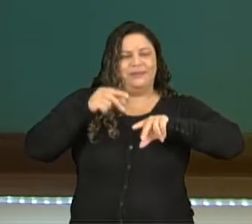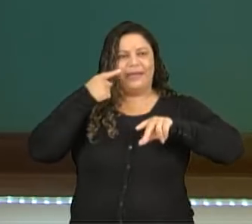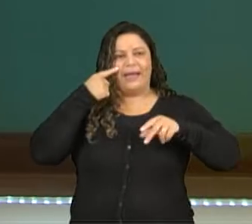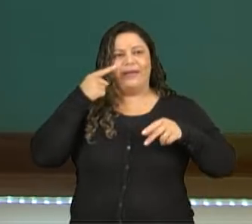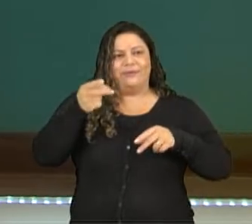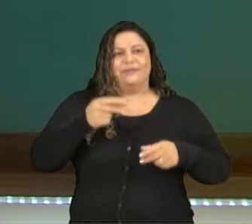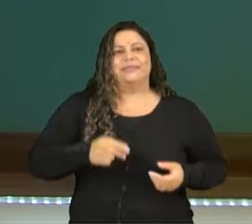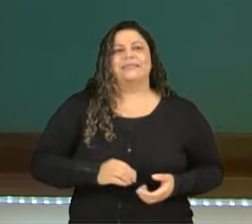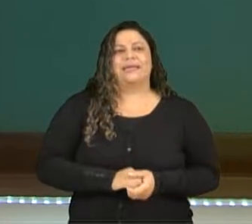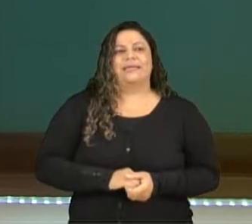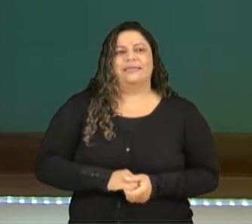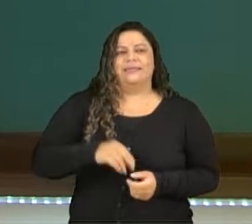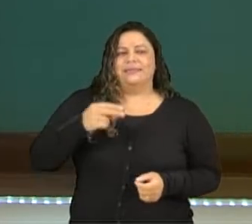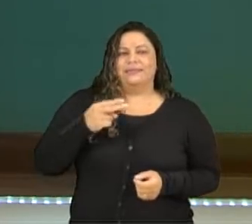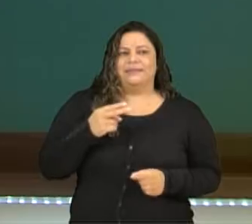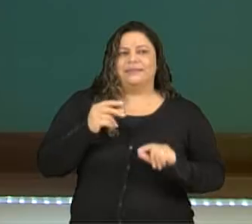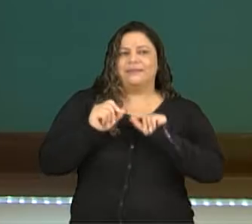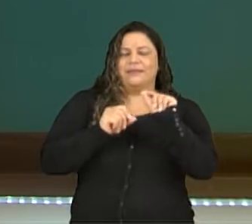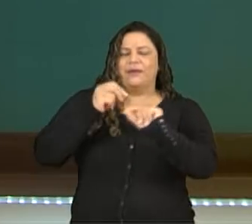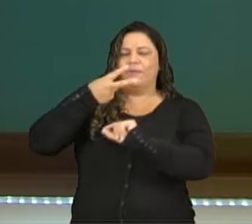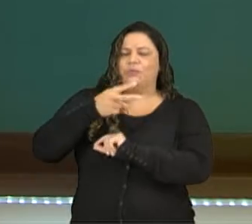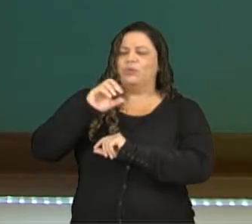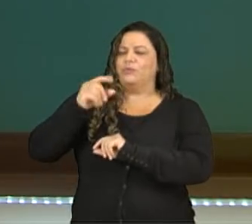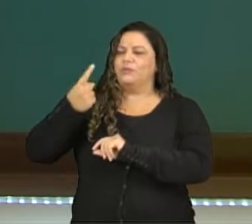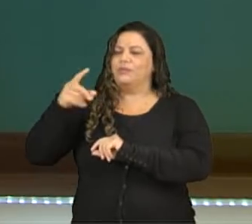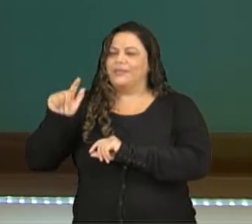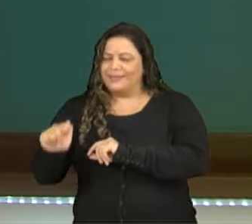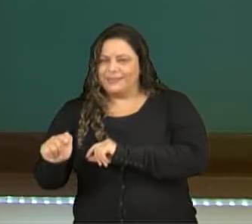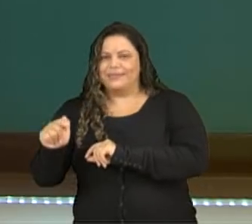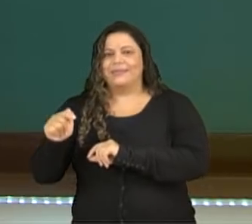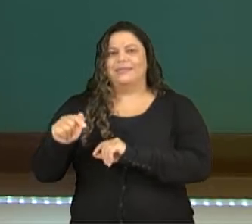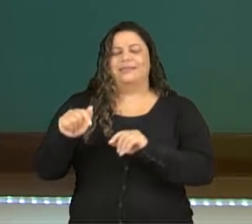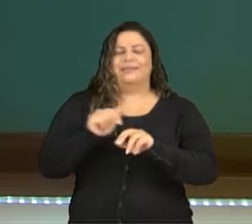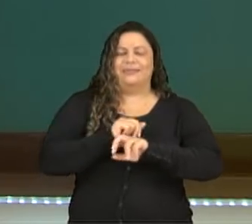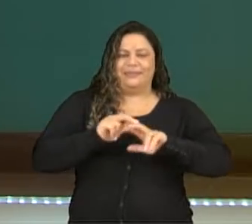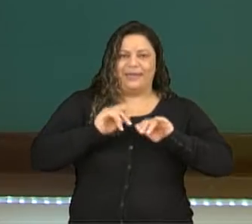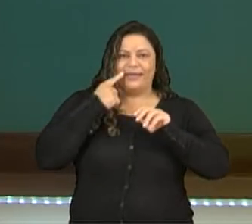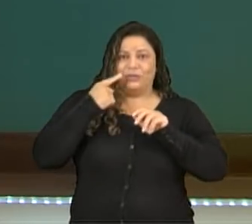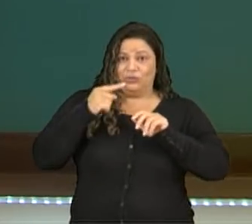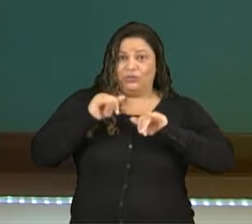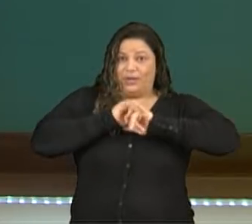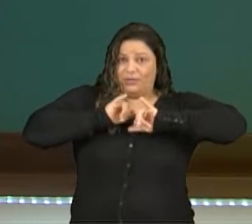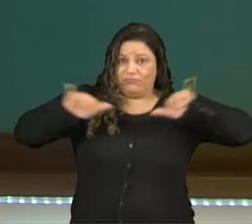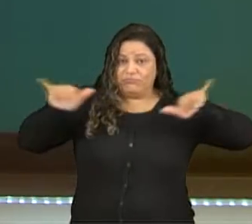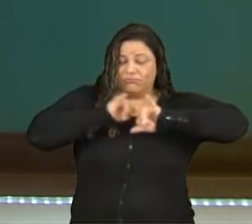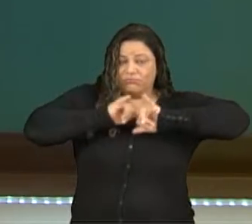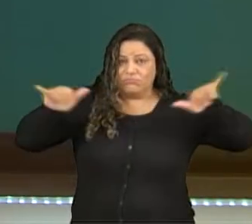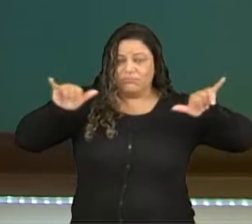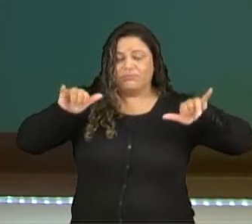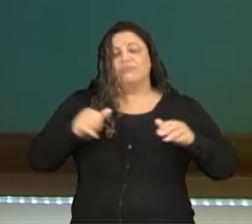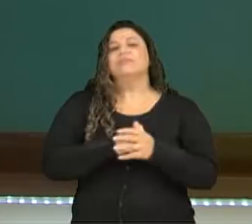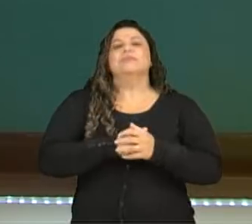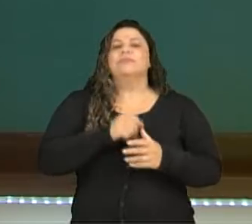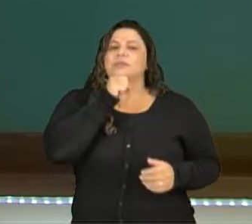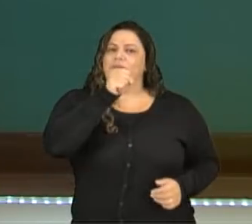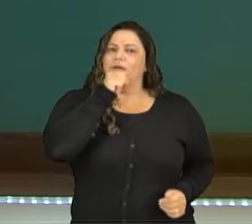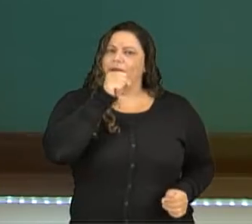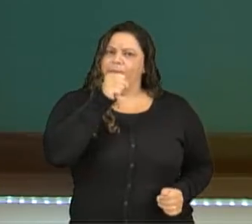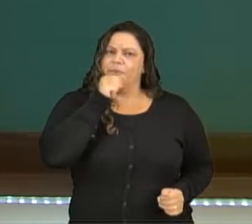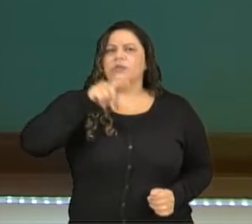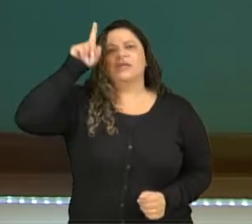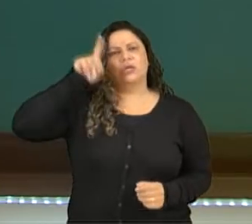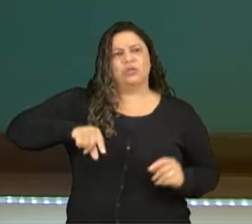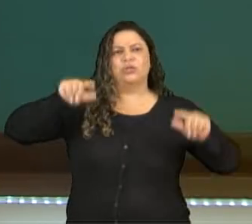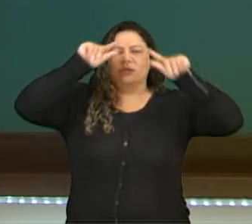da manchete, que é o principal, e o subtítulo ou linha fina. Então, também a reportagem tem isso daqui. E